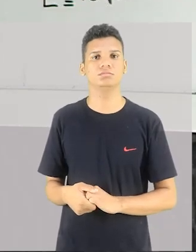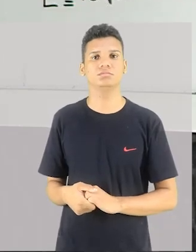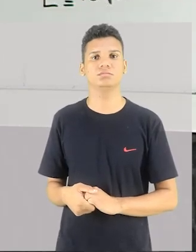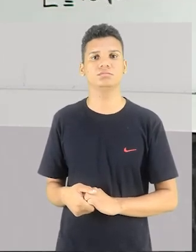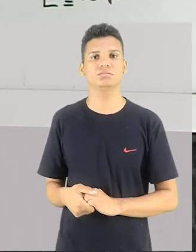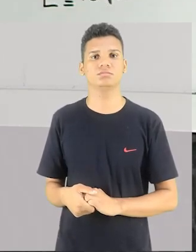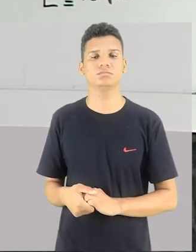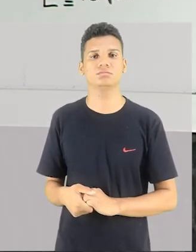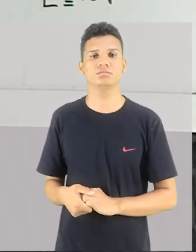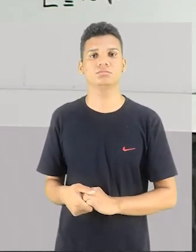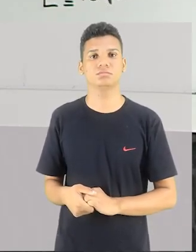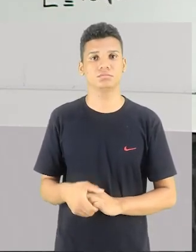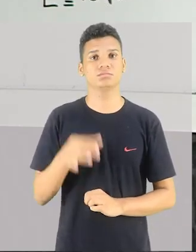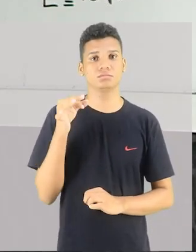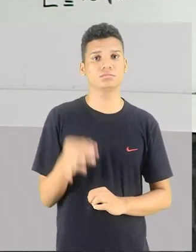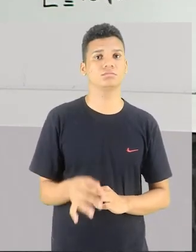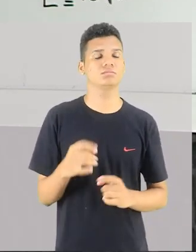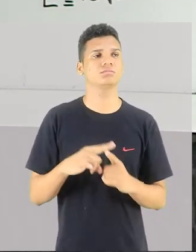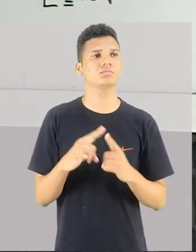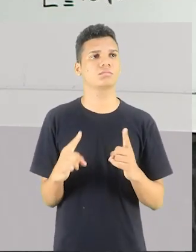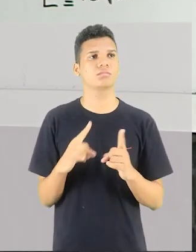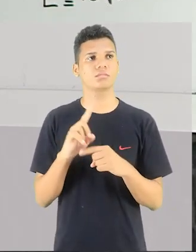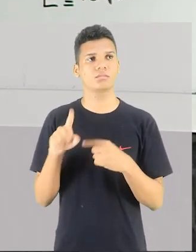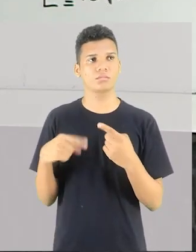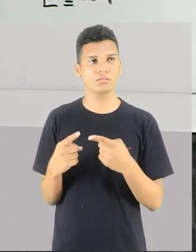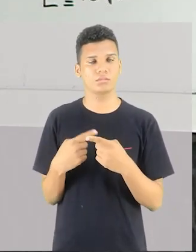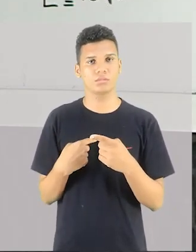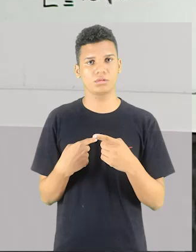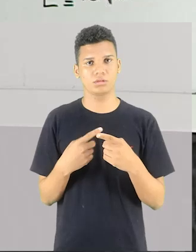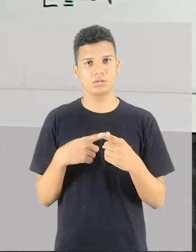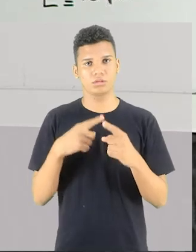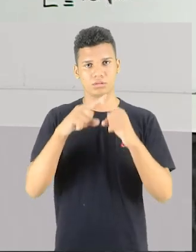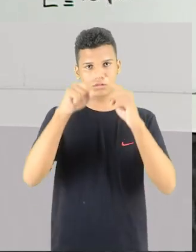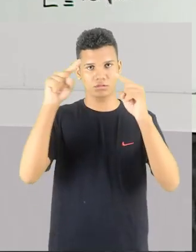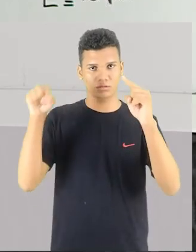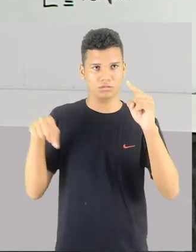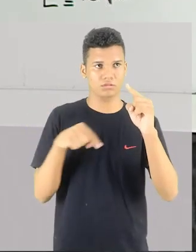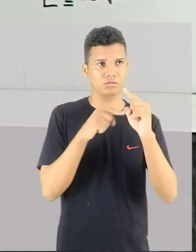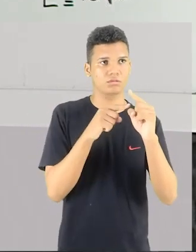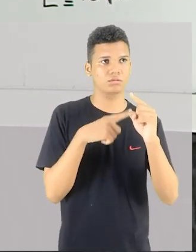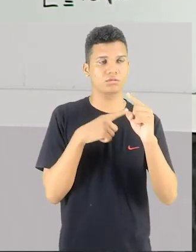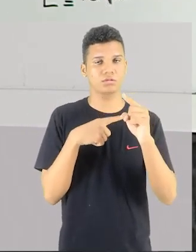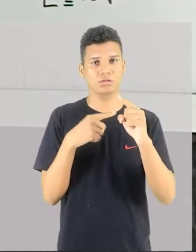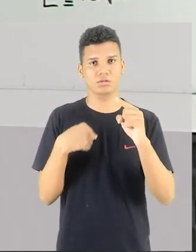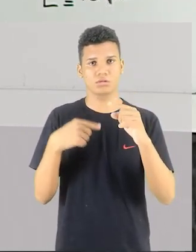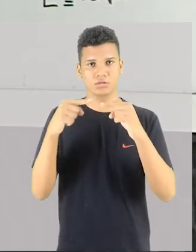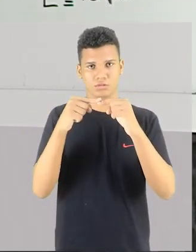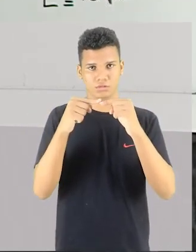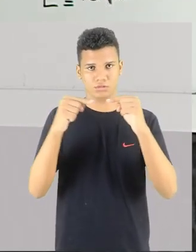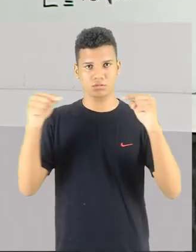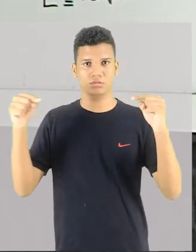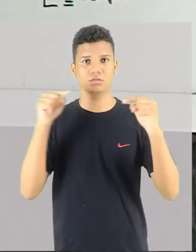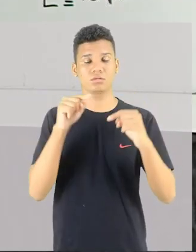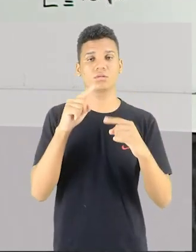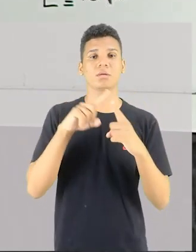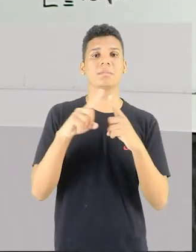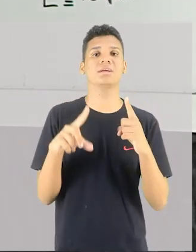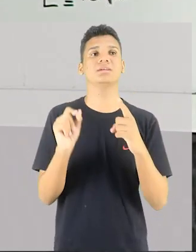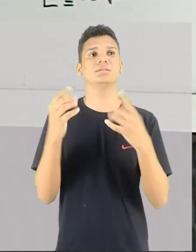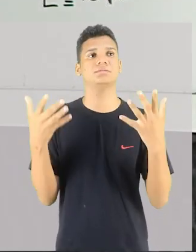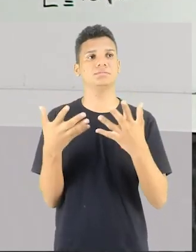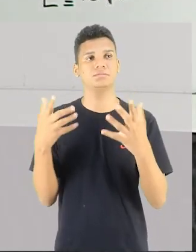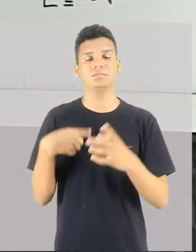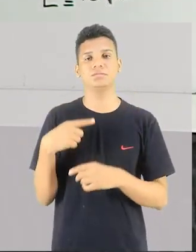círculo certo e daqui para cá esse ponto todo vai ficar desse ponto